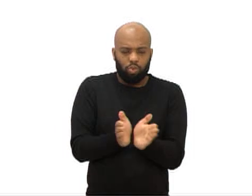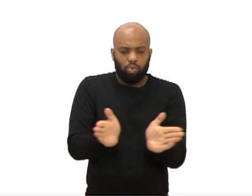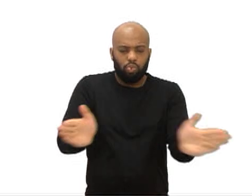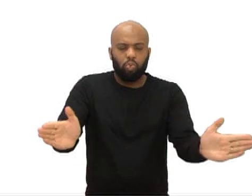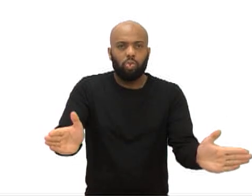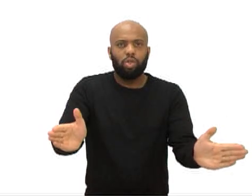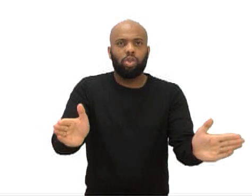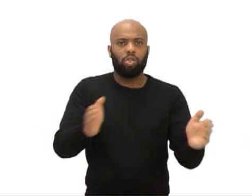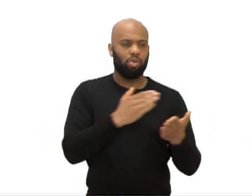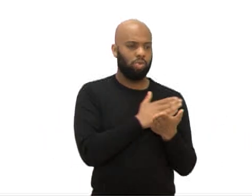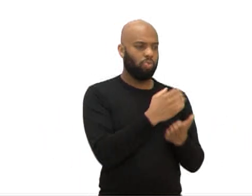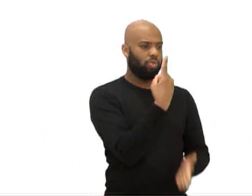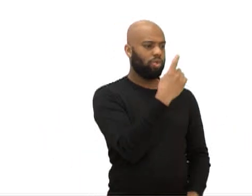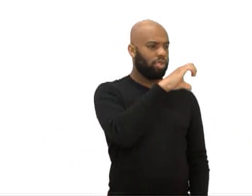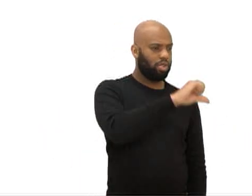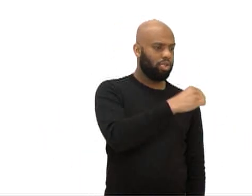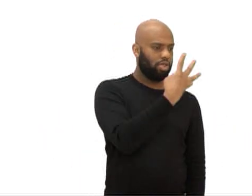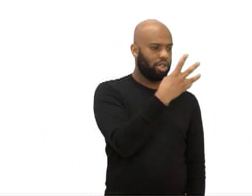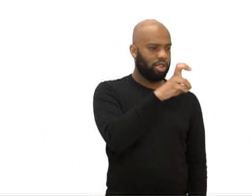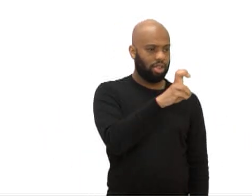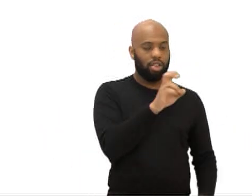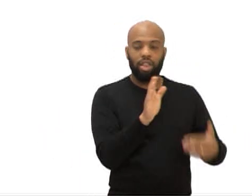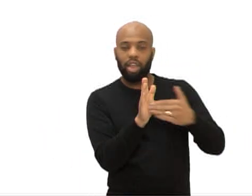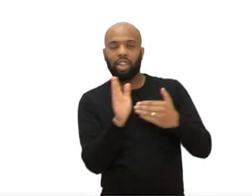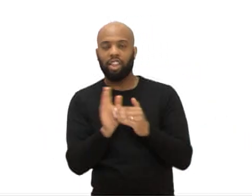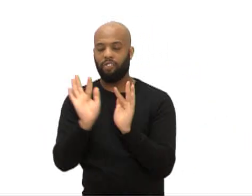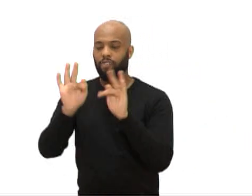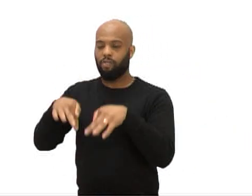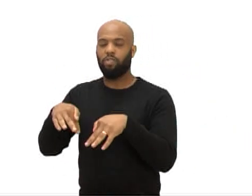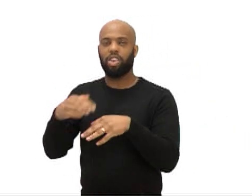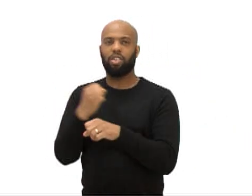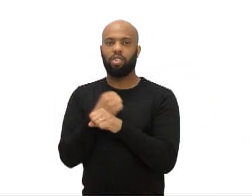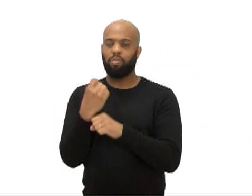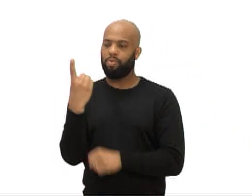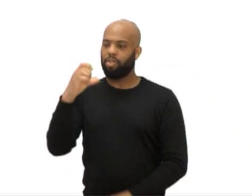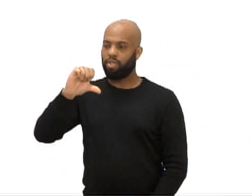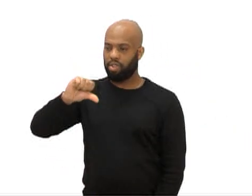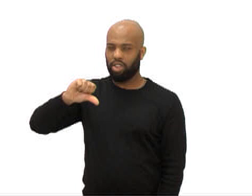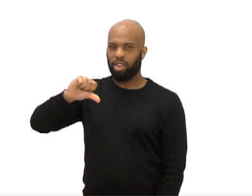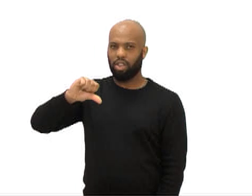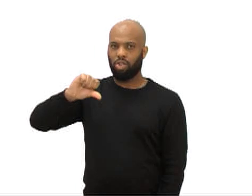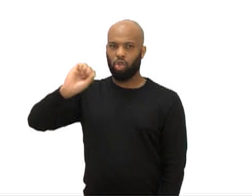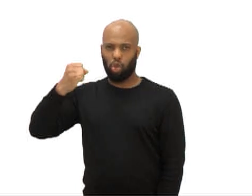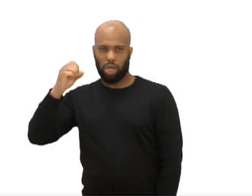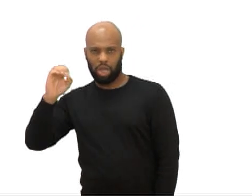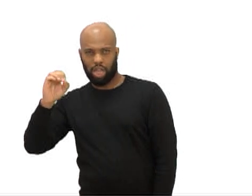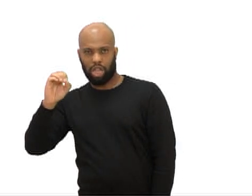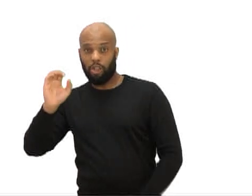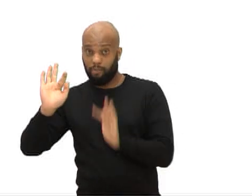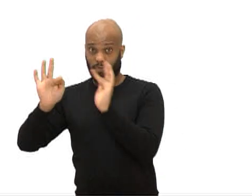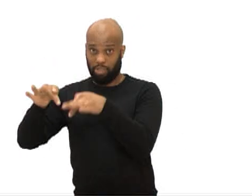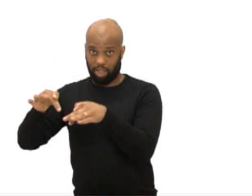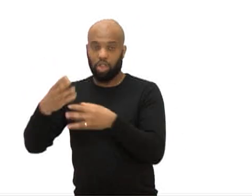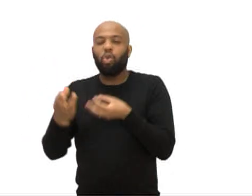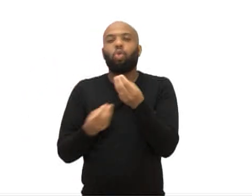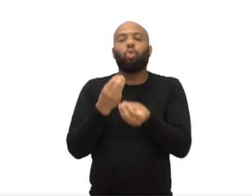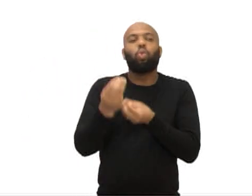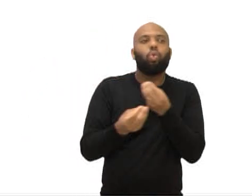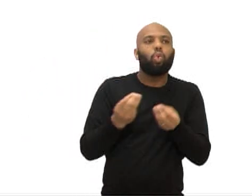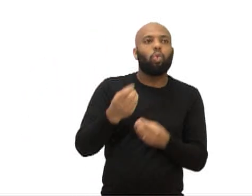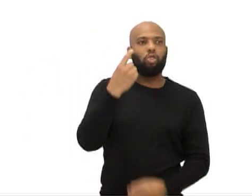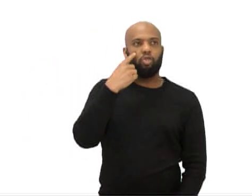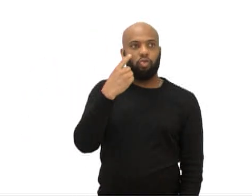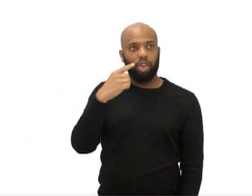de 1945 até o final dos anos 80, como ele estava. Como nós podemos ver,